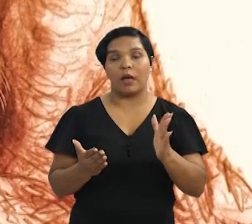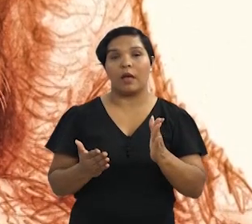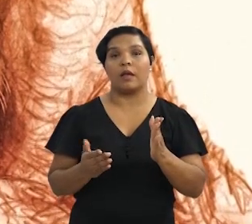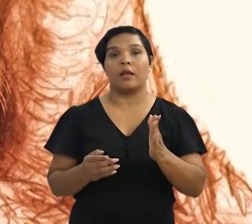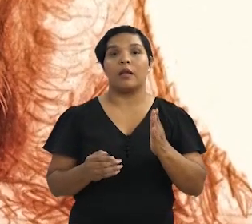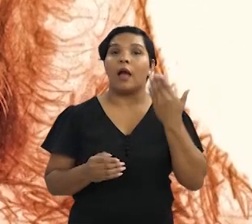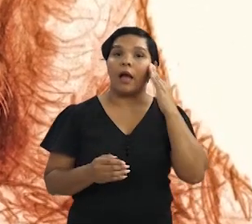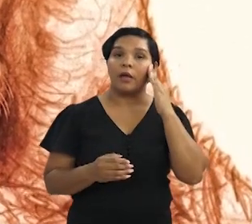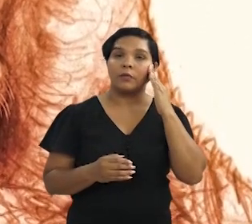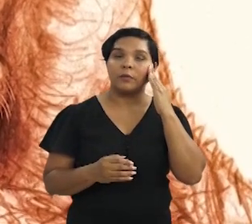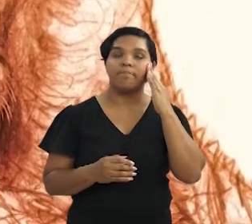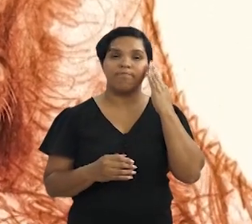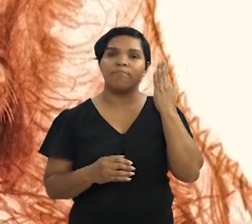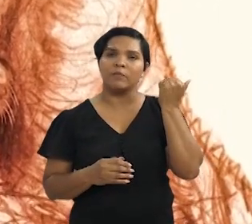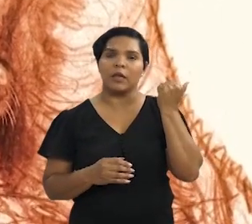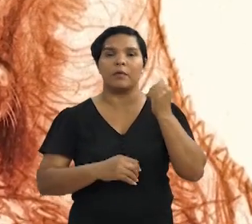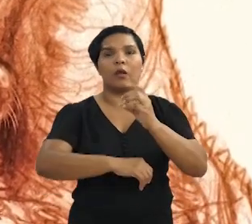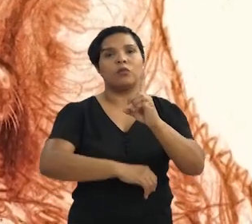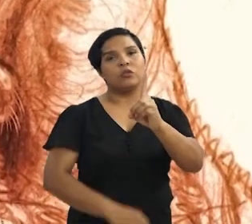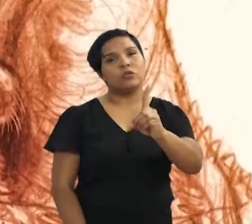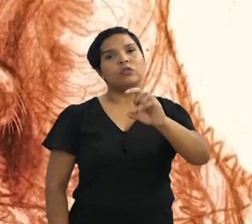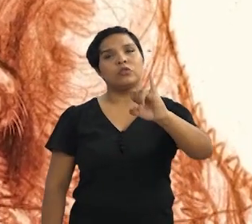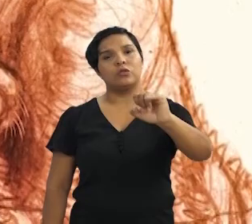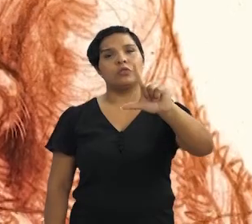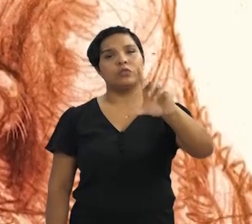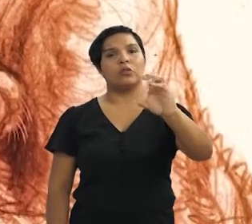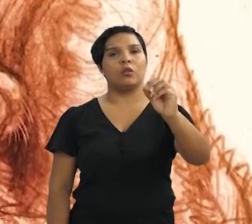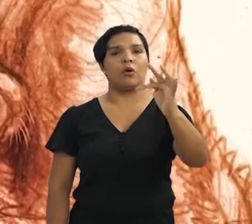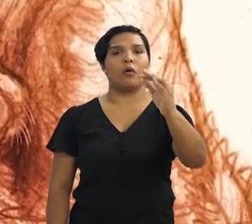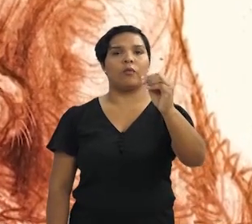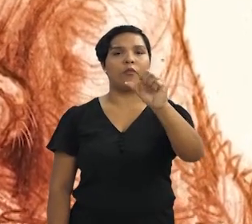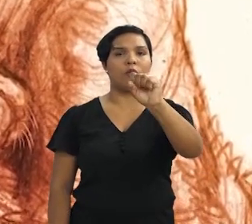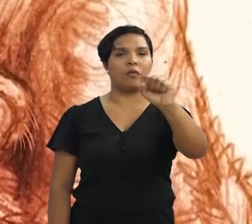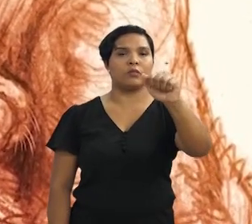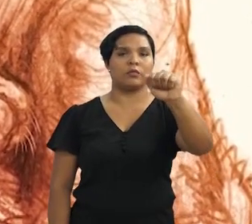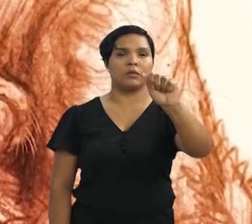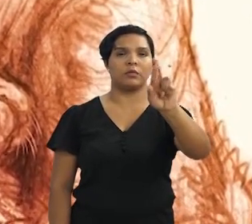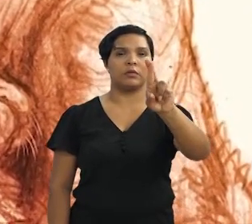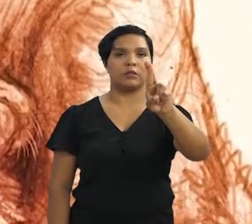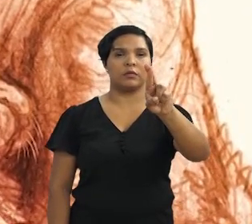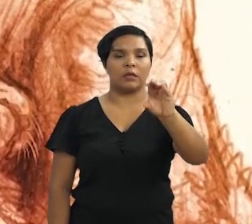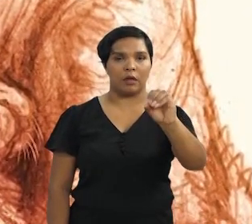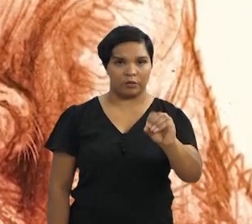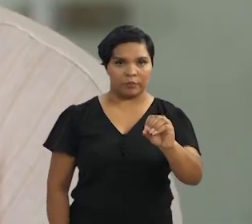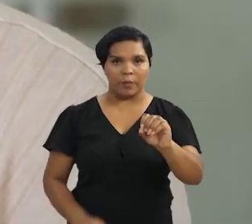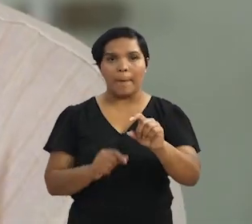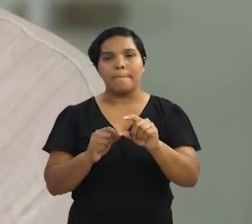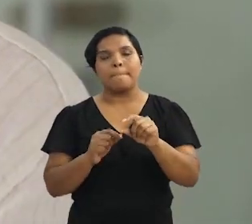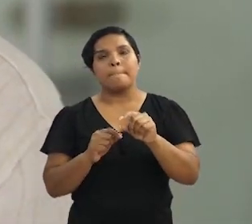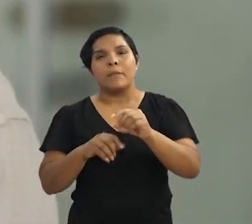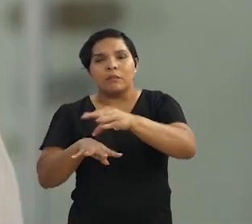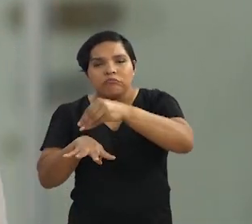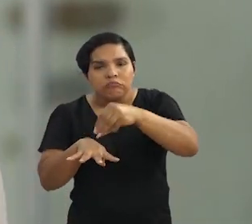hoje a gente já considera como sendo um Dilophosauride, né? Um dinossauro da família Dilophosauride. Quando coletamos,